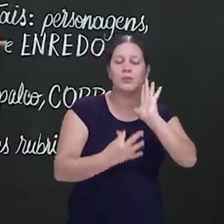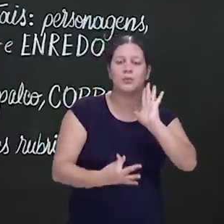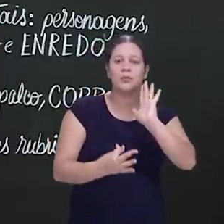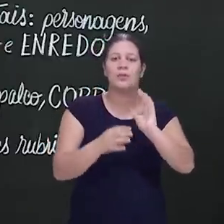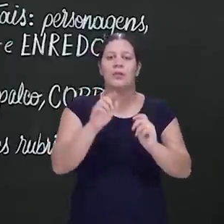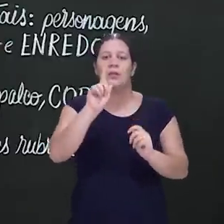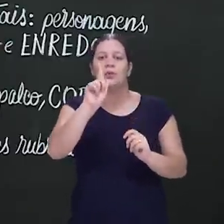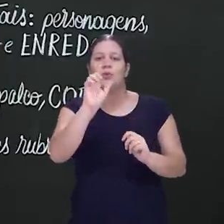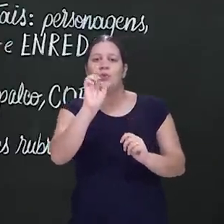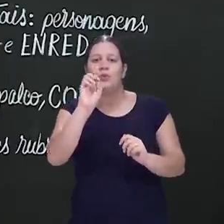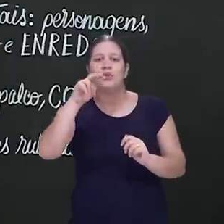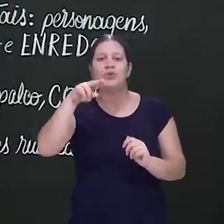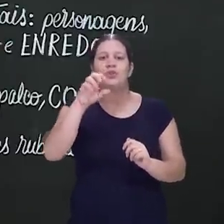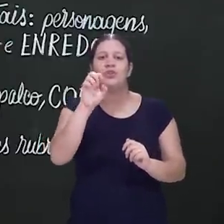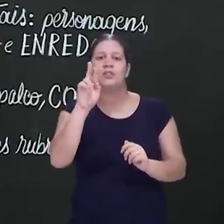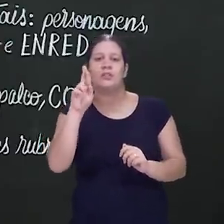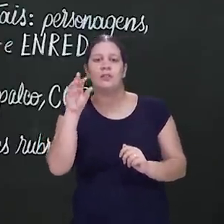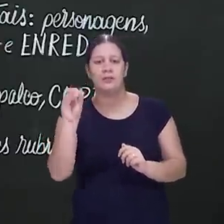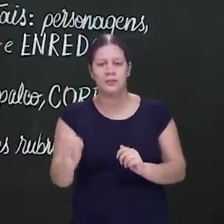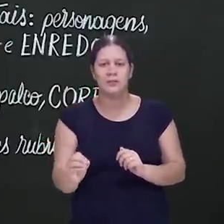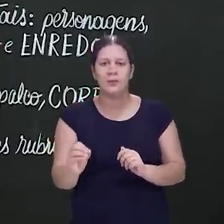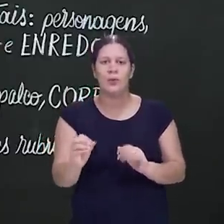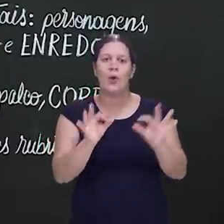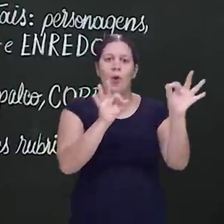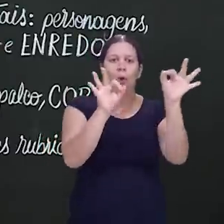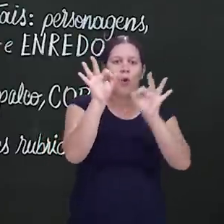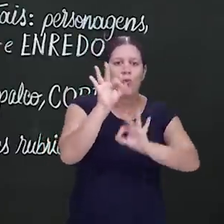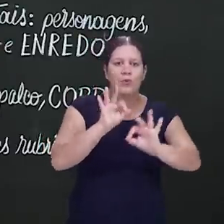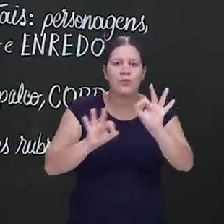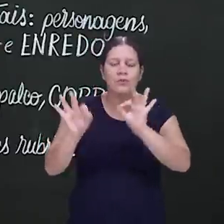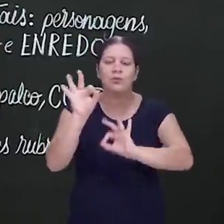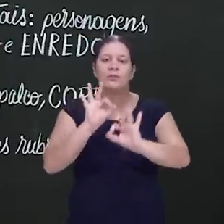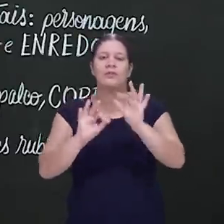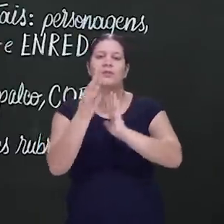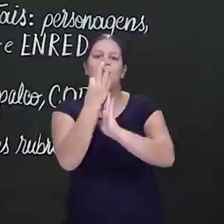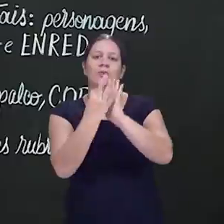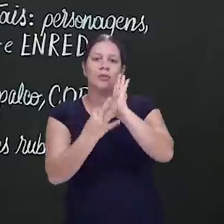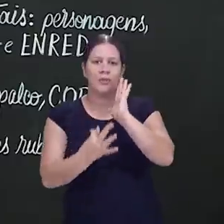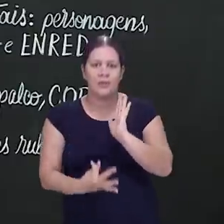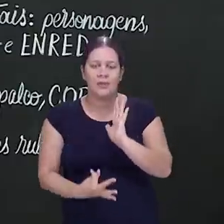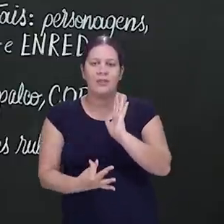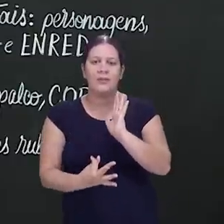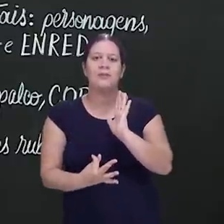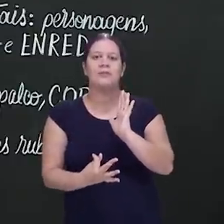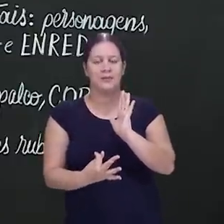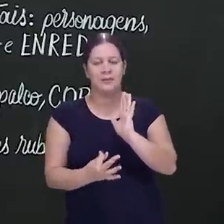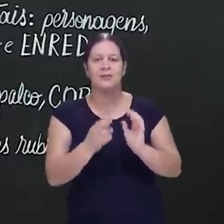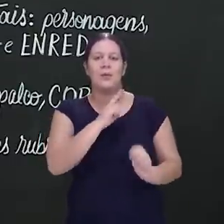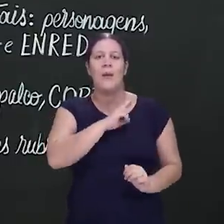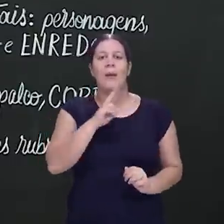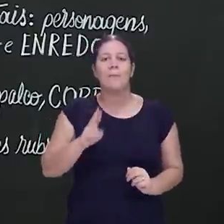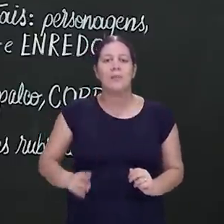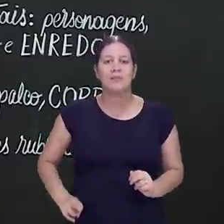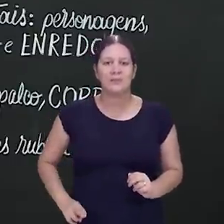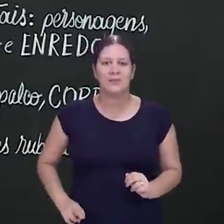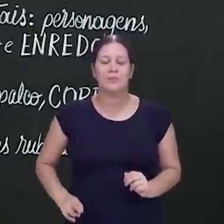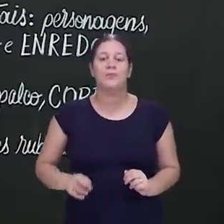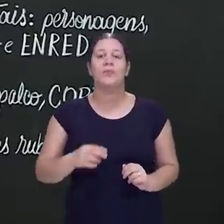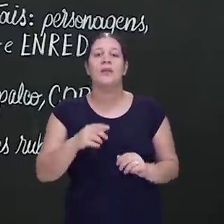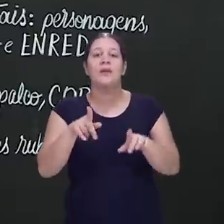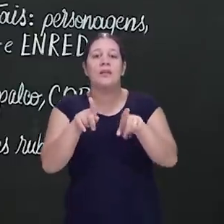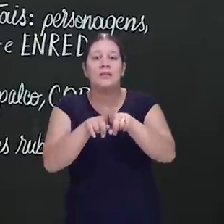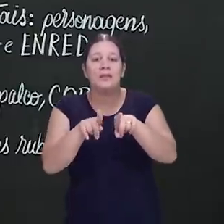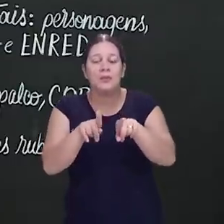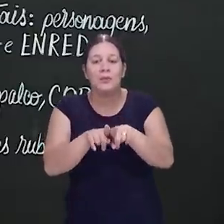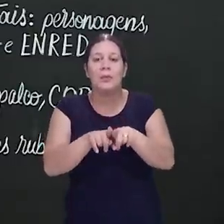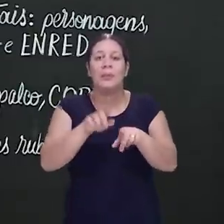O gênero dramático compõe um desses gêneros, que são esses textos feitos para a representação. Existe